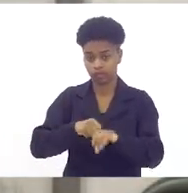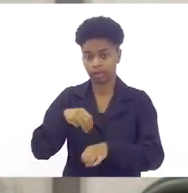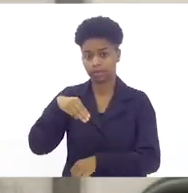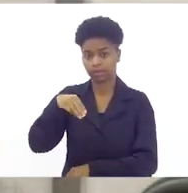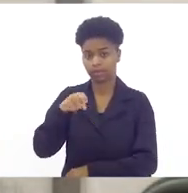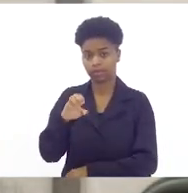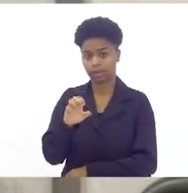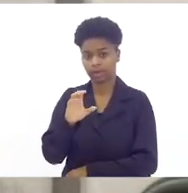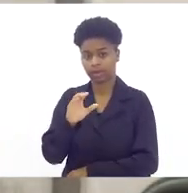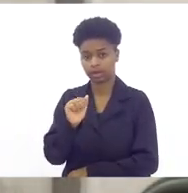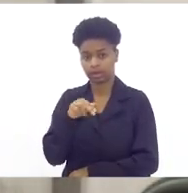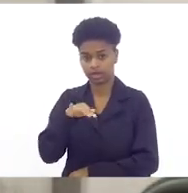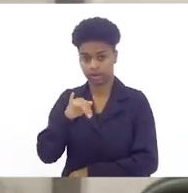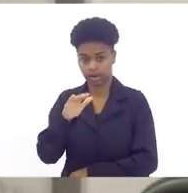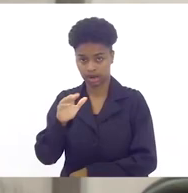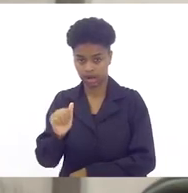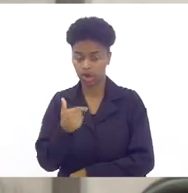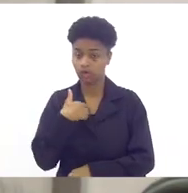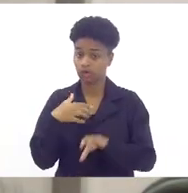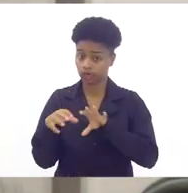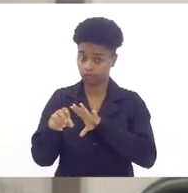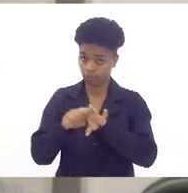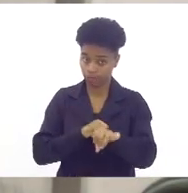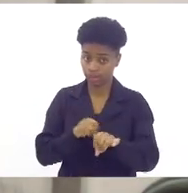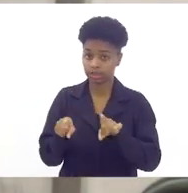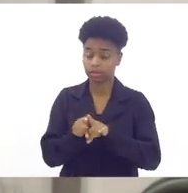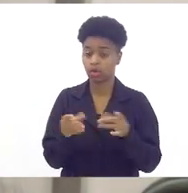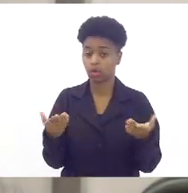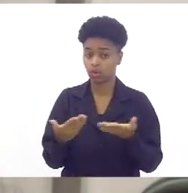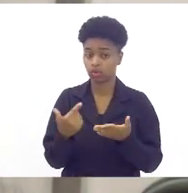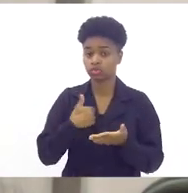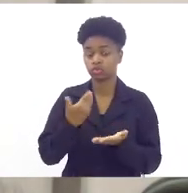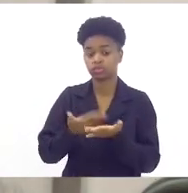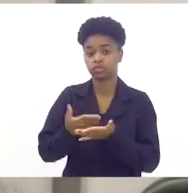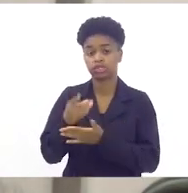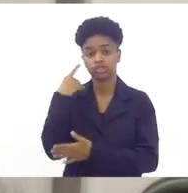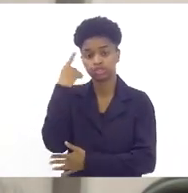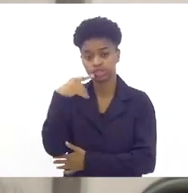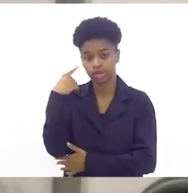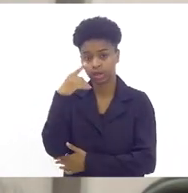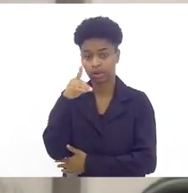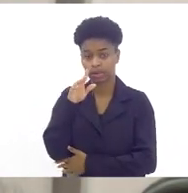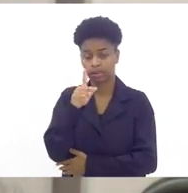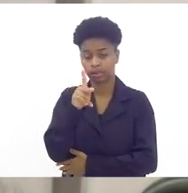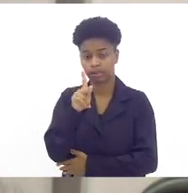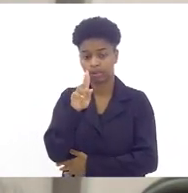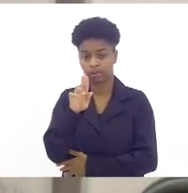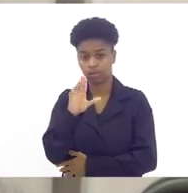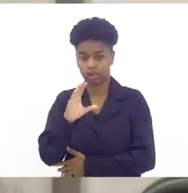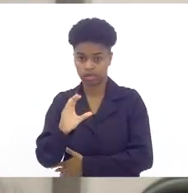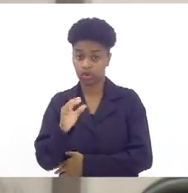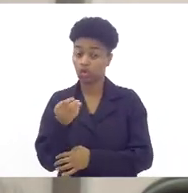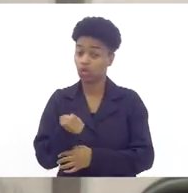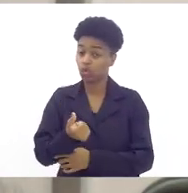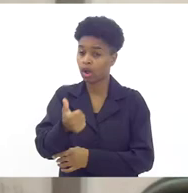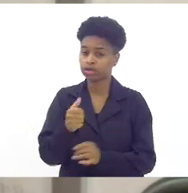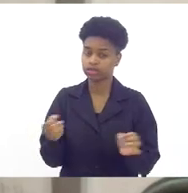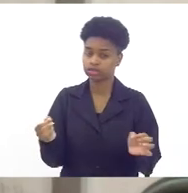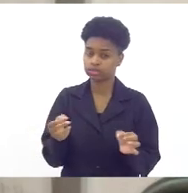Mauá sair de lá e hoje eu sou estudante de direito da PUC quase formado e